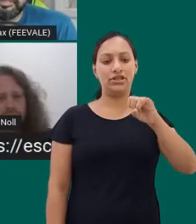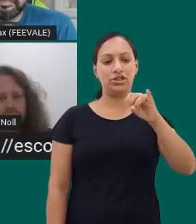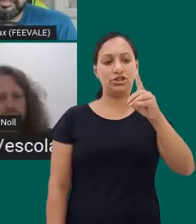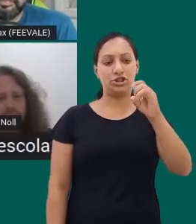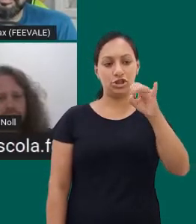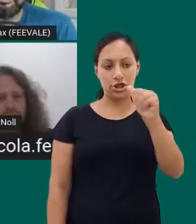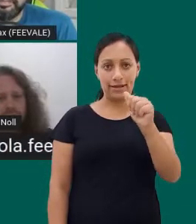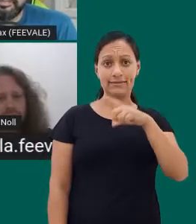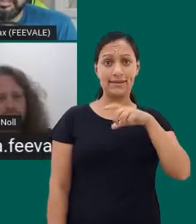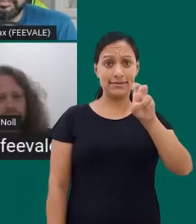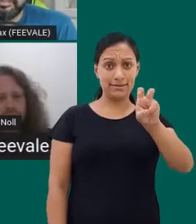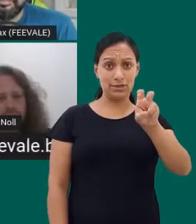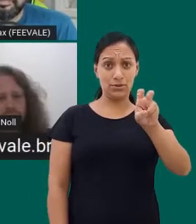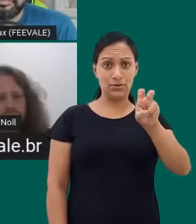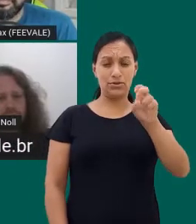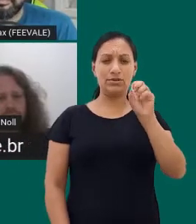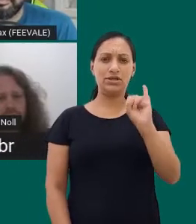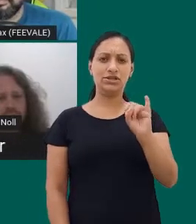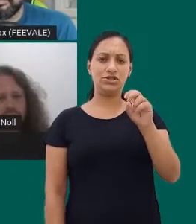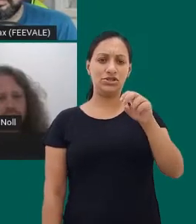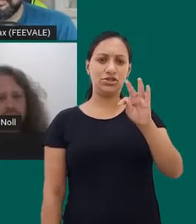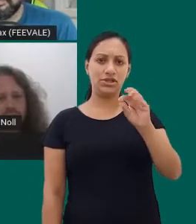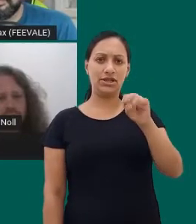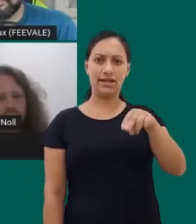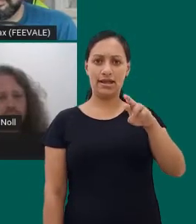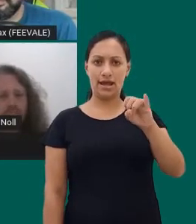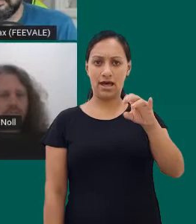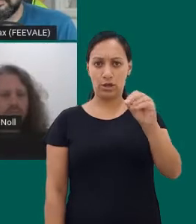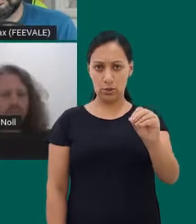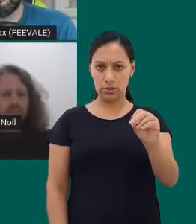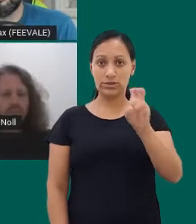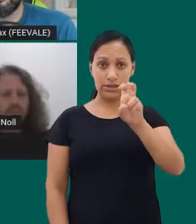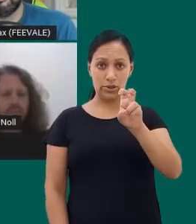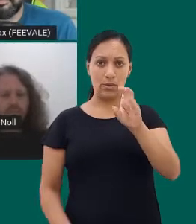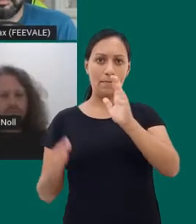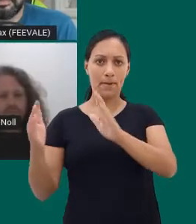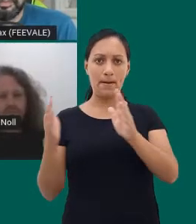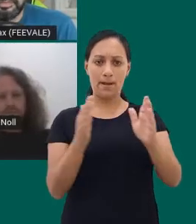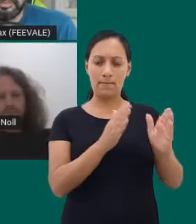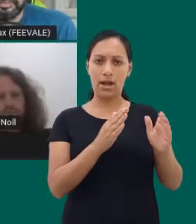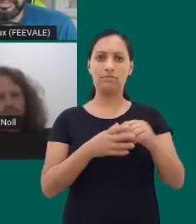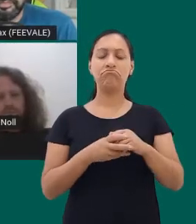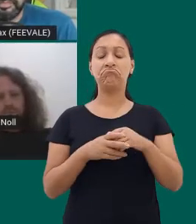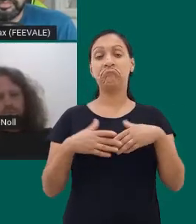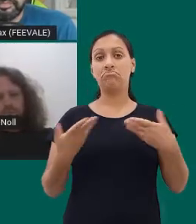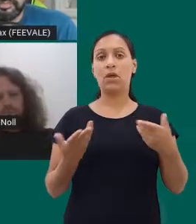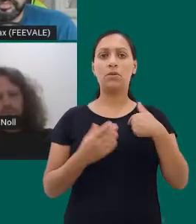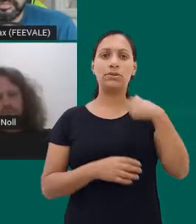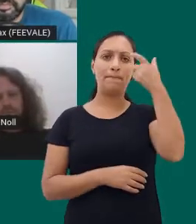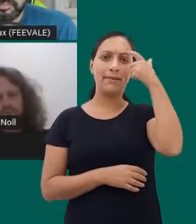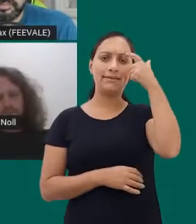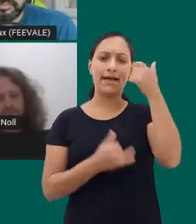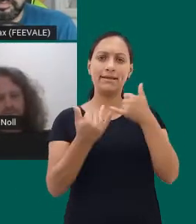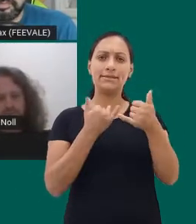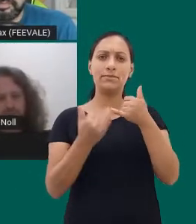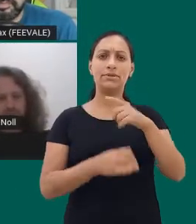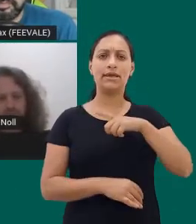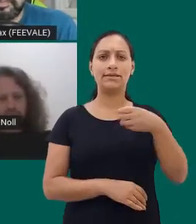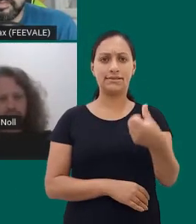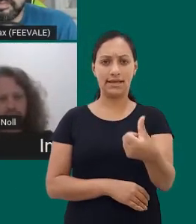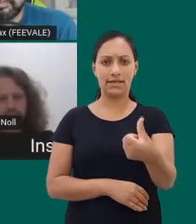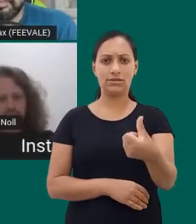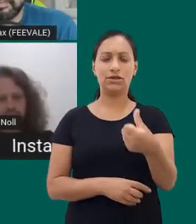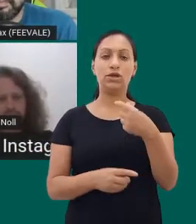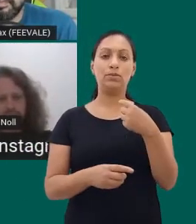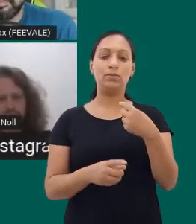5 módulos. Eu optei por um, fiz os 5. Se eu pensar a gente vai ter 6, na verdade, porque são 2